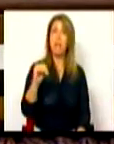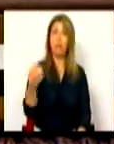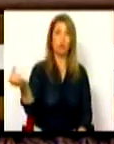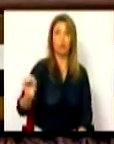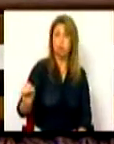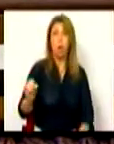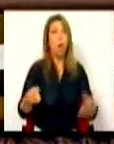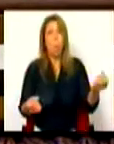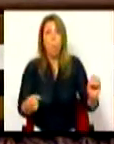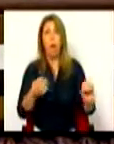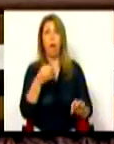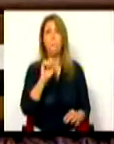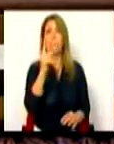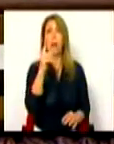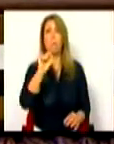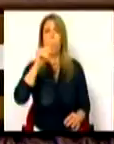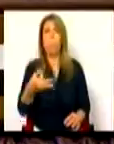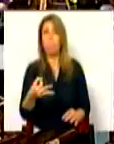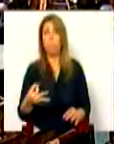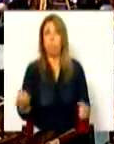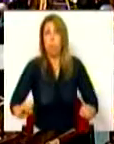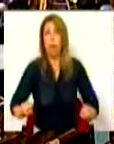existiria PREVPAP.